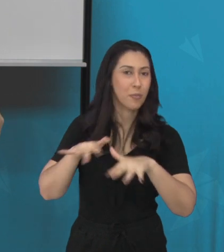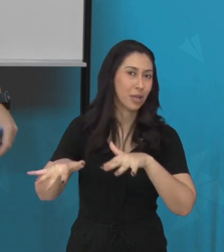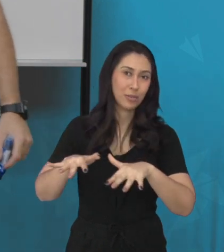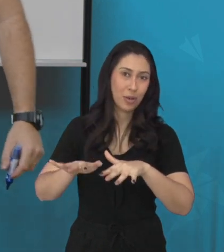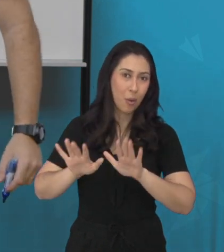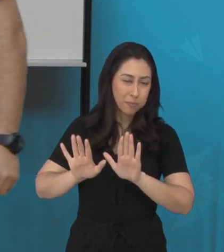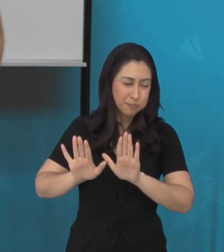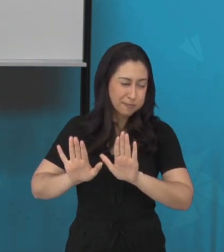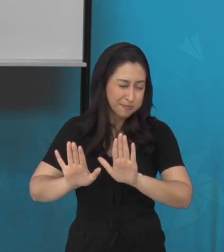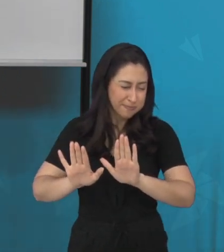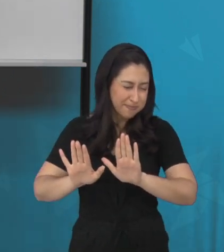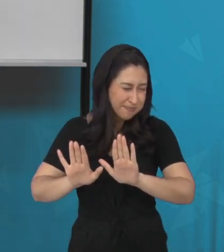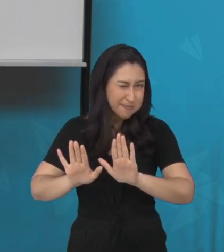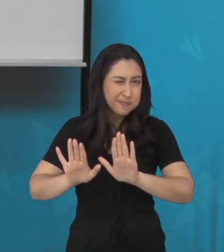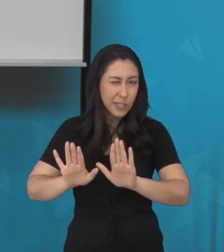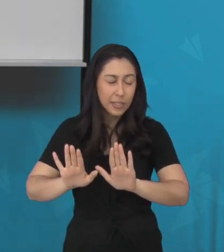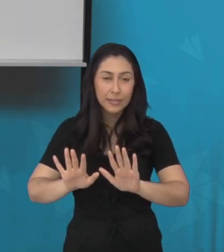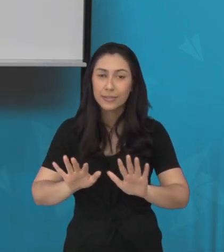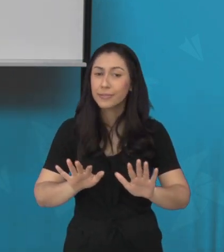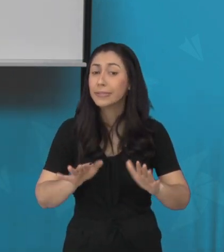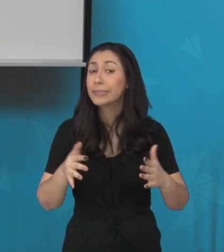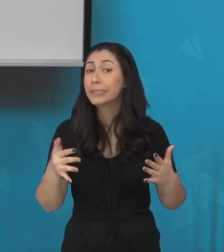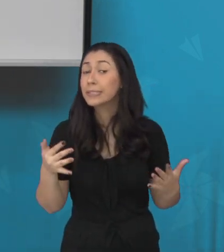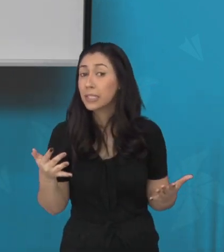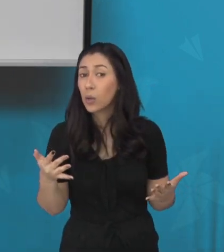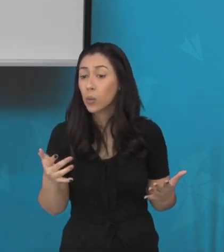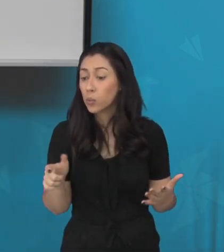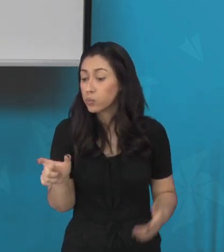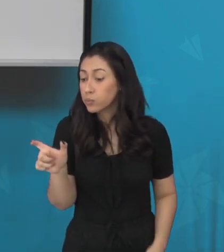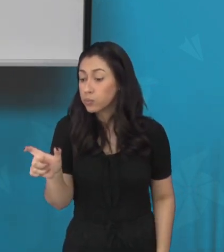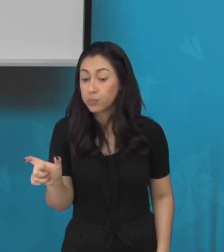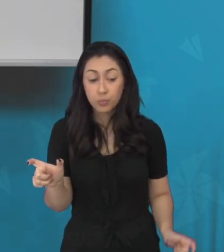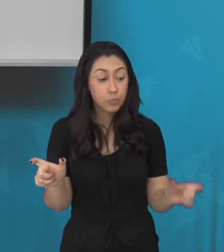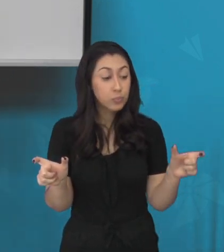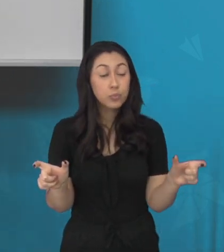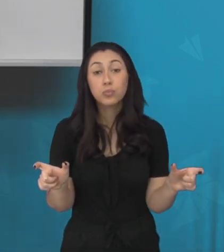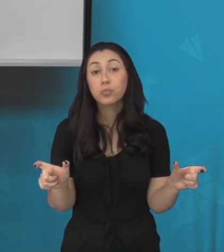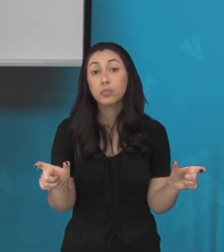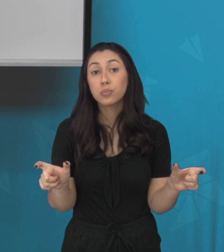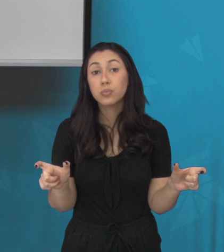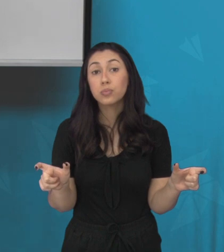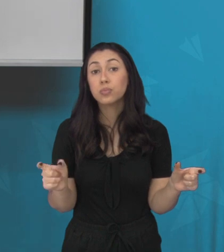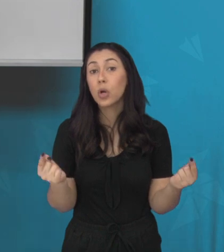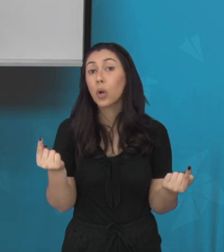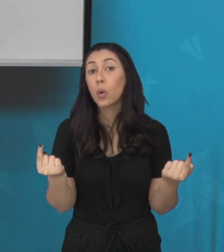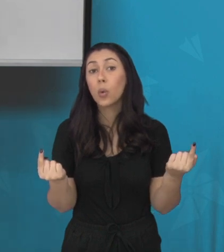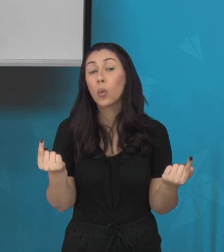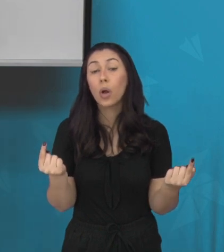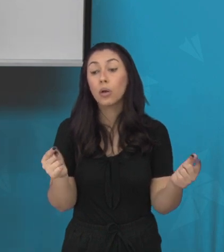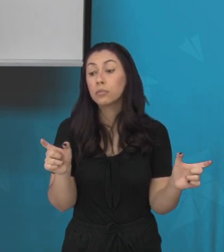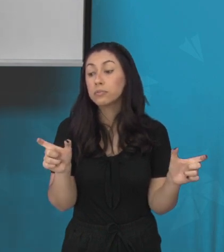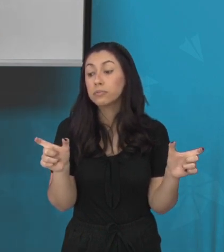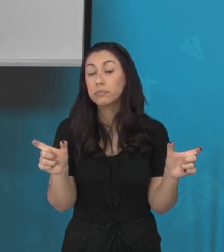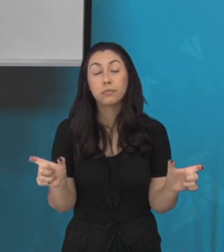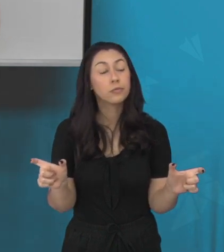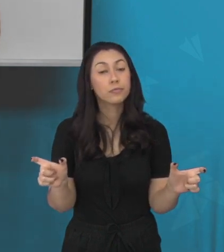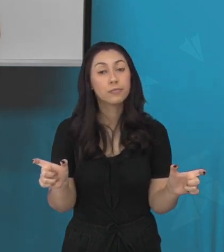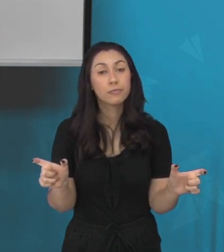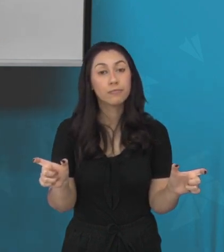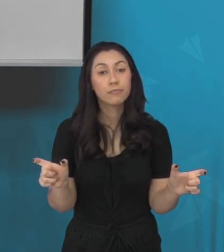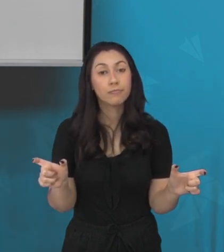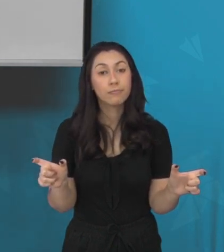guarda-roupas. Beleza. Então qual é a força de atrito aplicada? Qual é a força de atrito